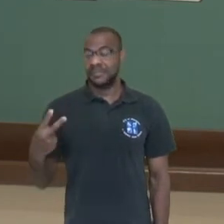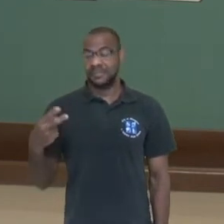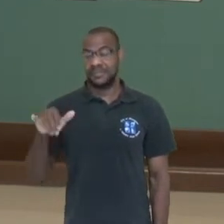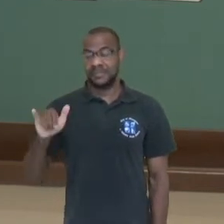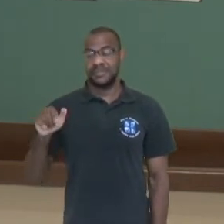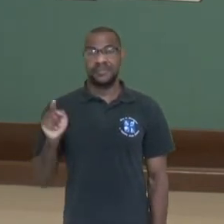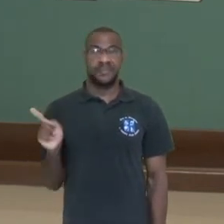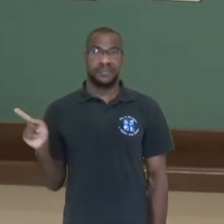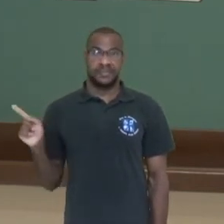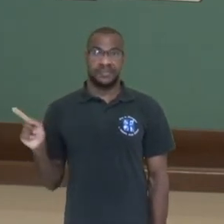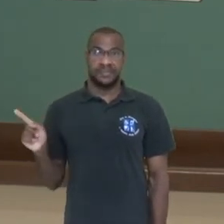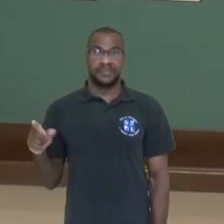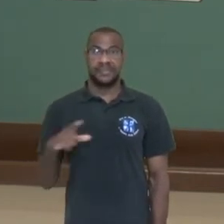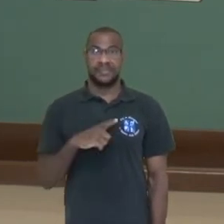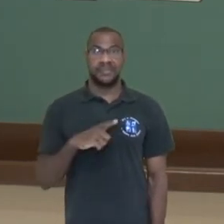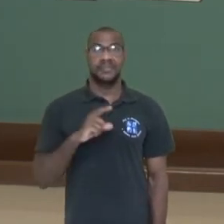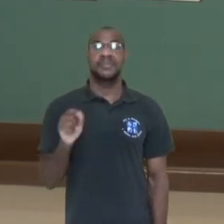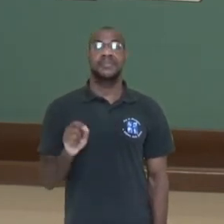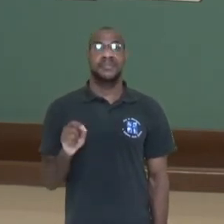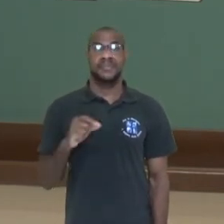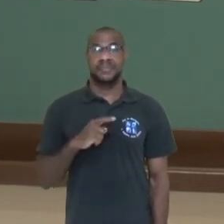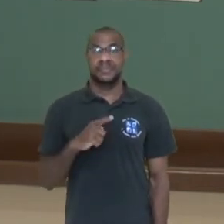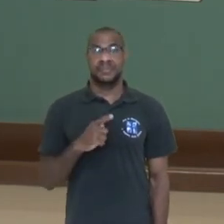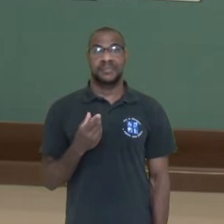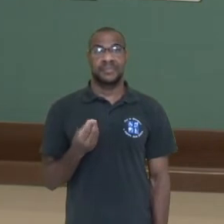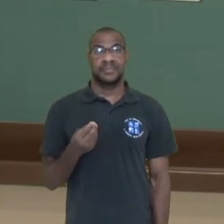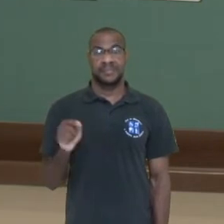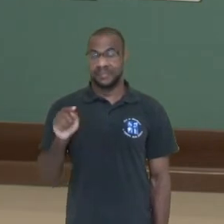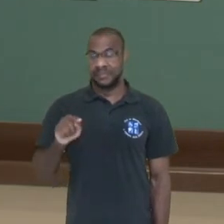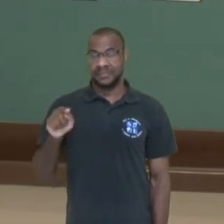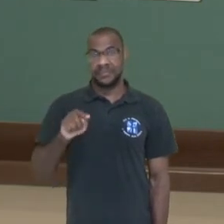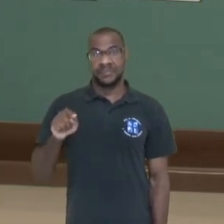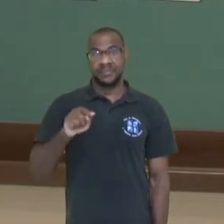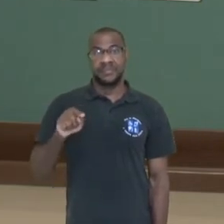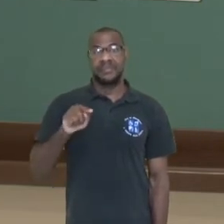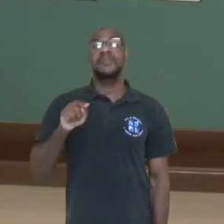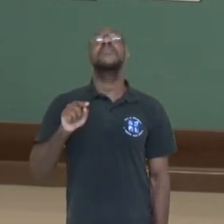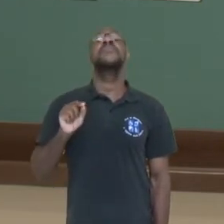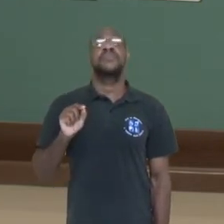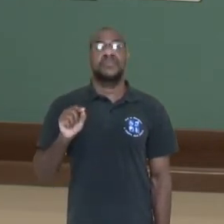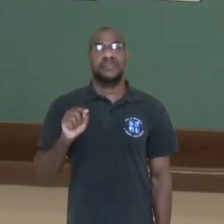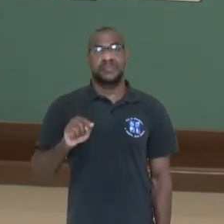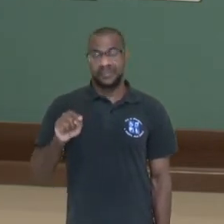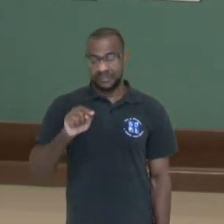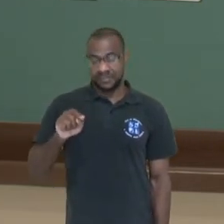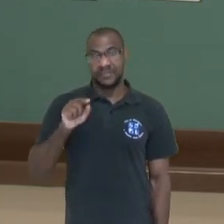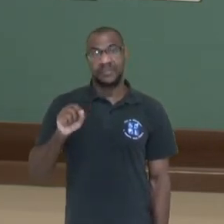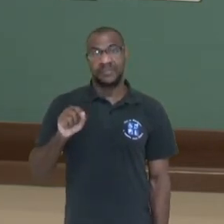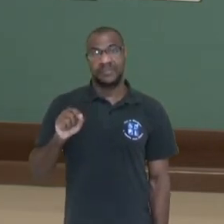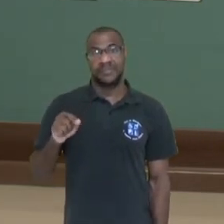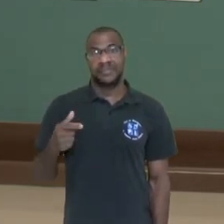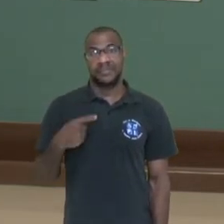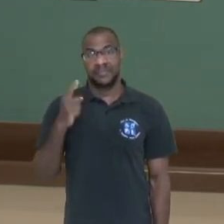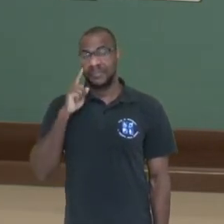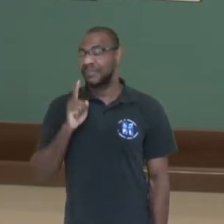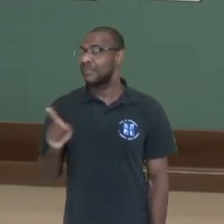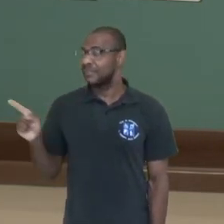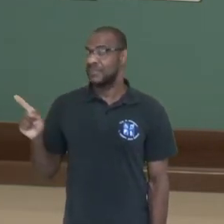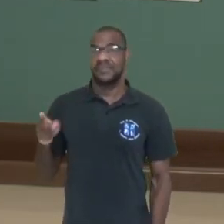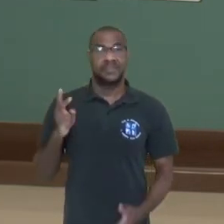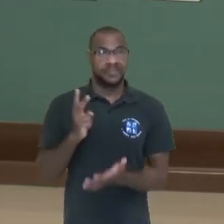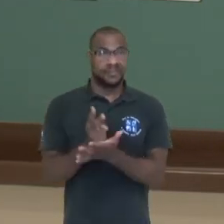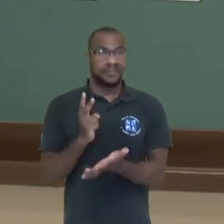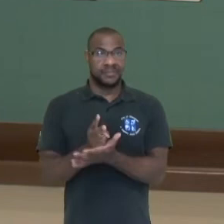y. Então, está em cima do ponto, do eixo que ele representa. Ele está na segunda posição. Segunda posição é sempre para